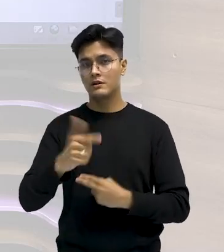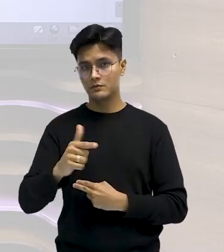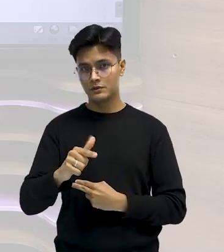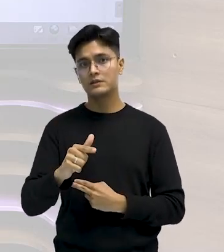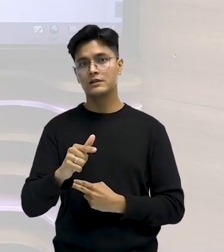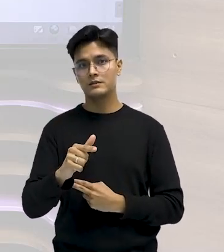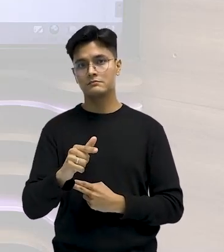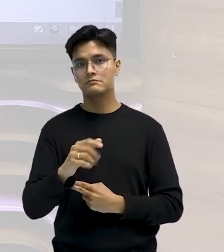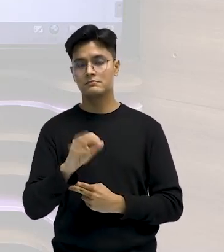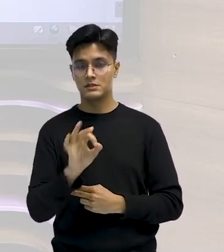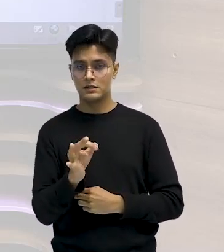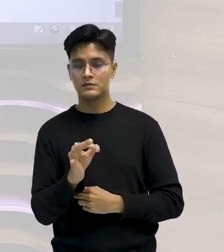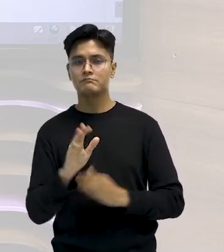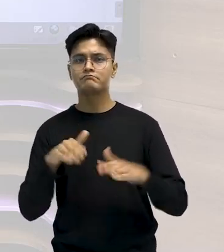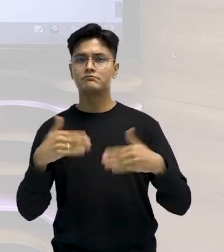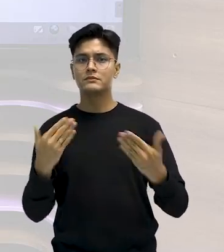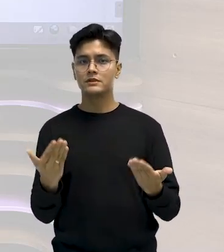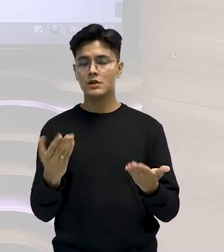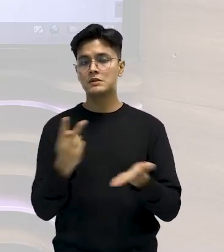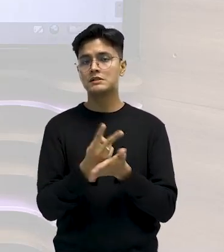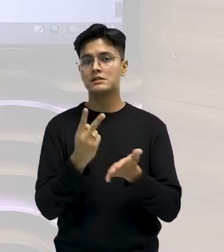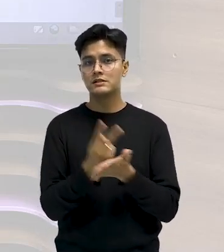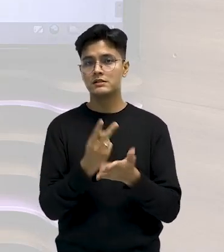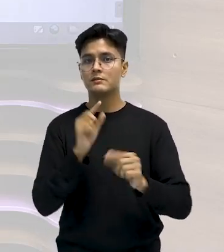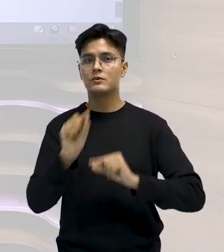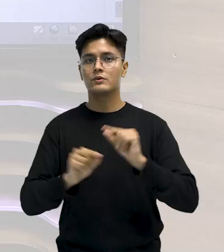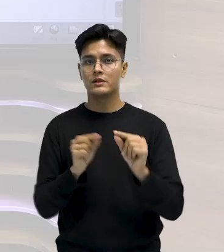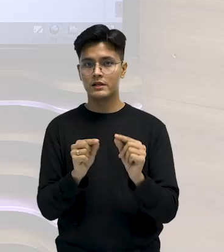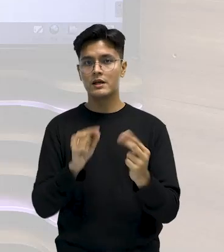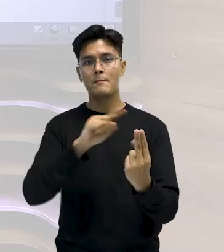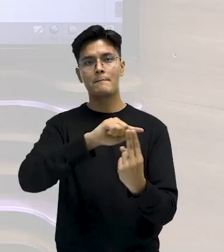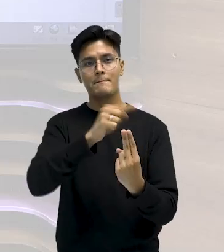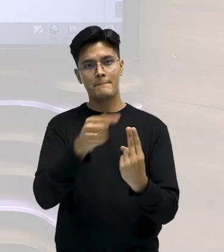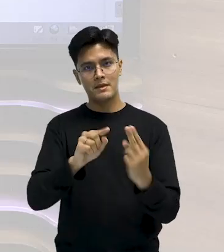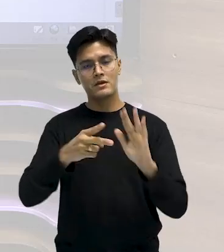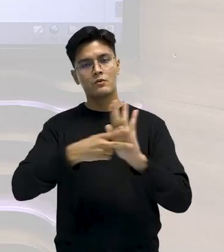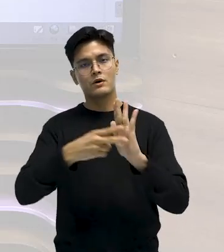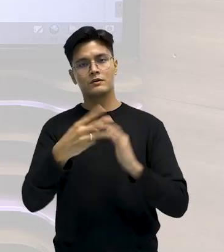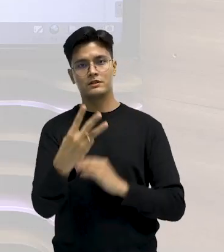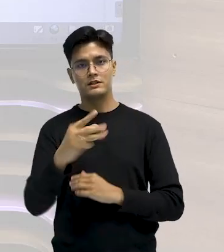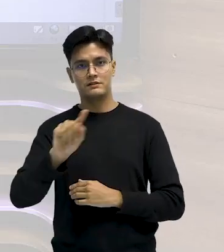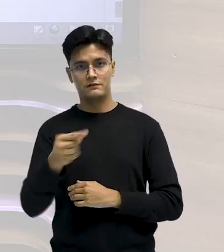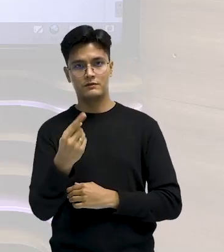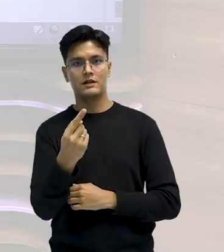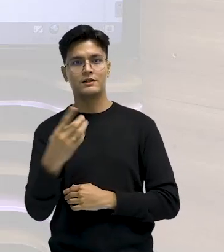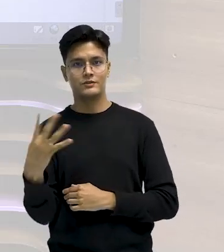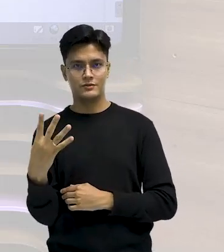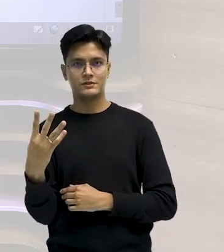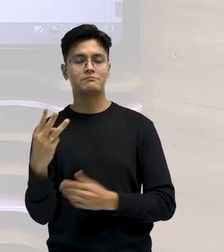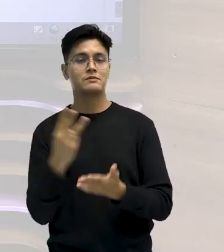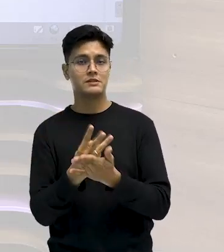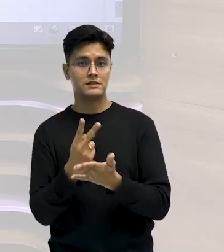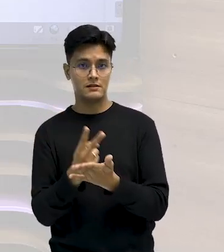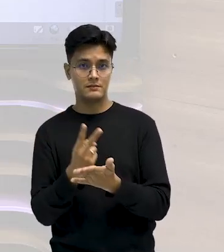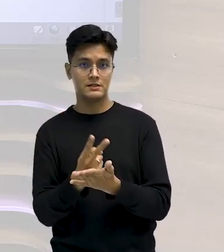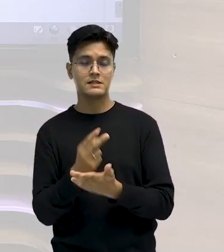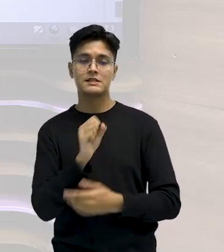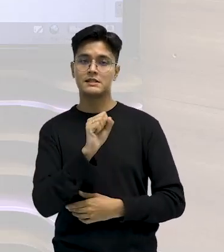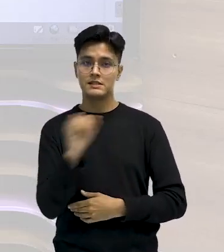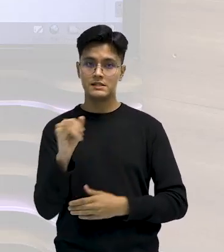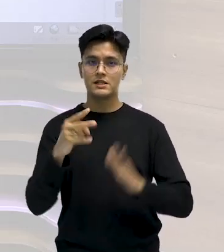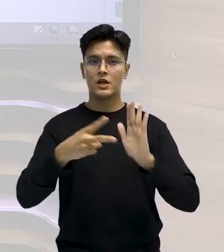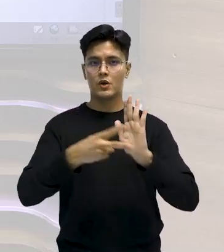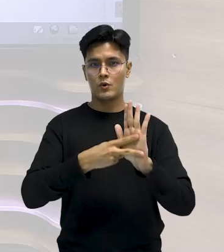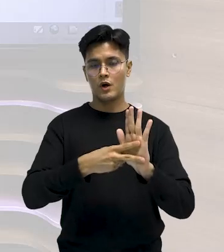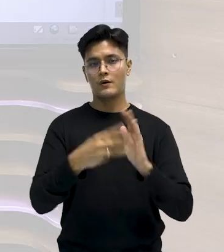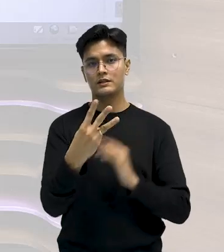esse direcionamento, tá bom? Você sempre vai considerar o π igual a 3,14. Se o π for igual